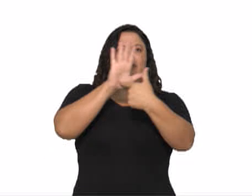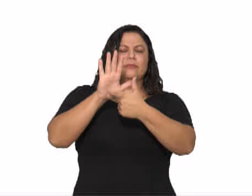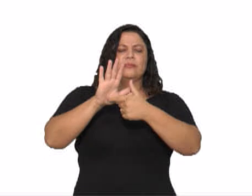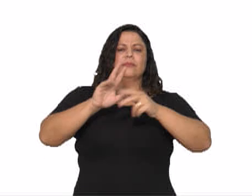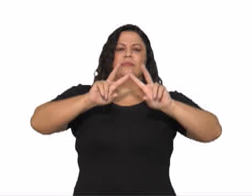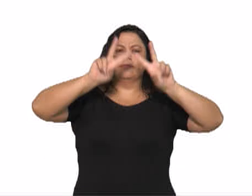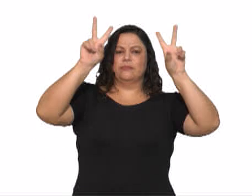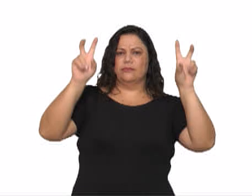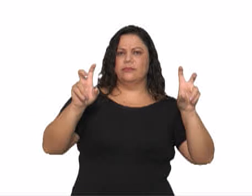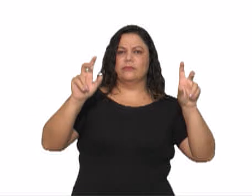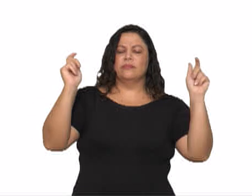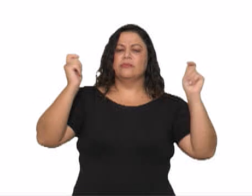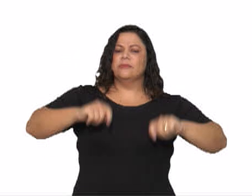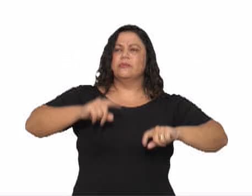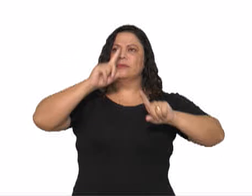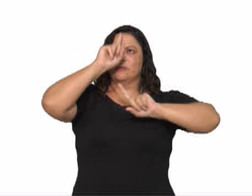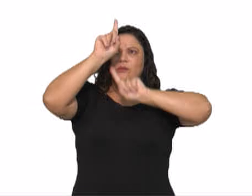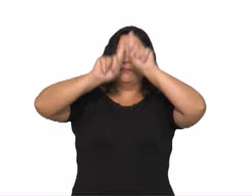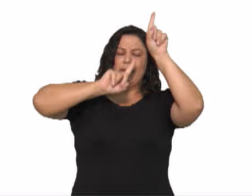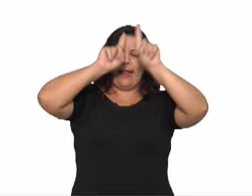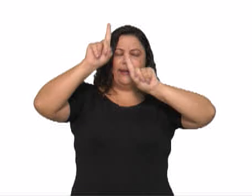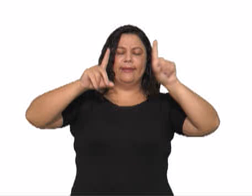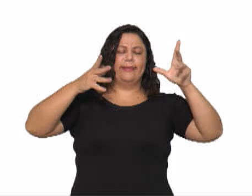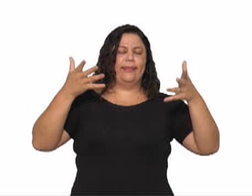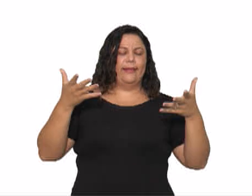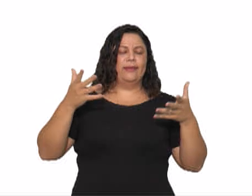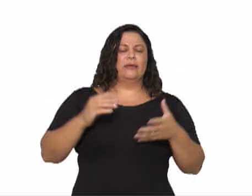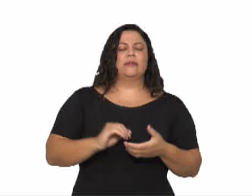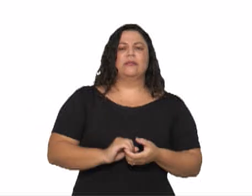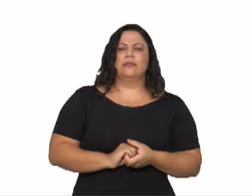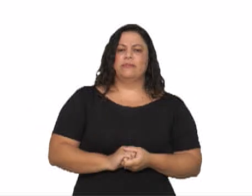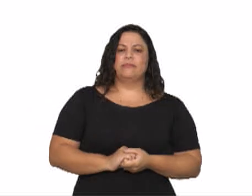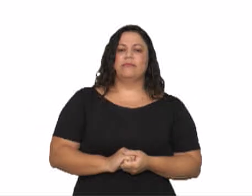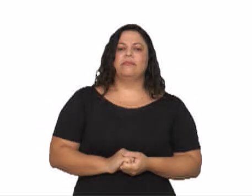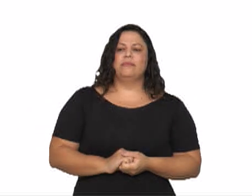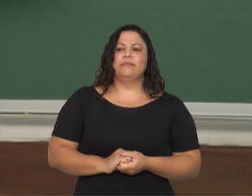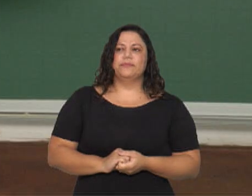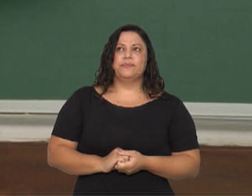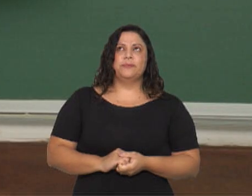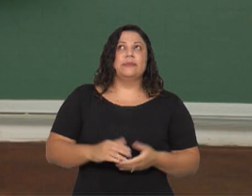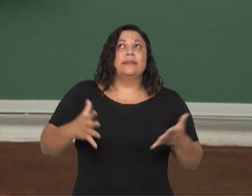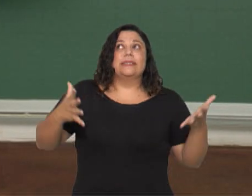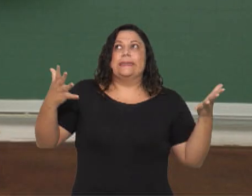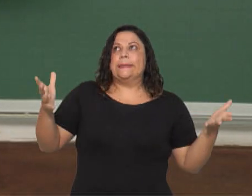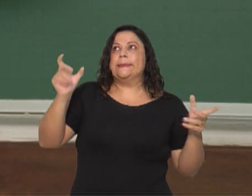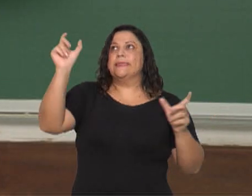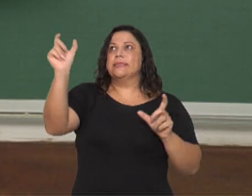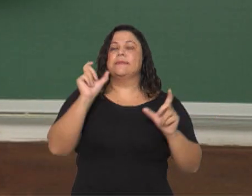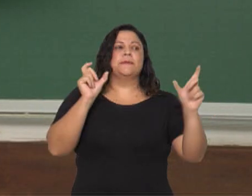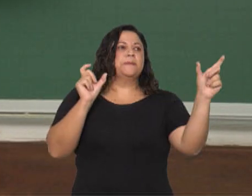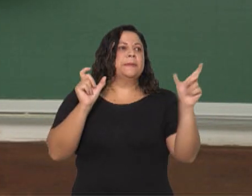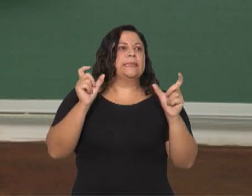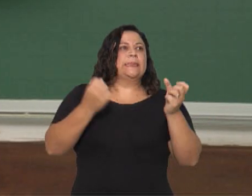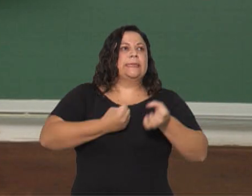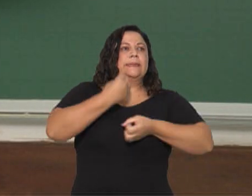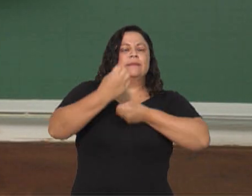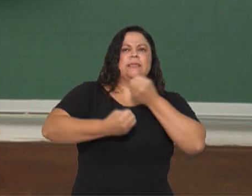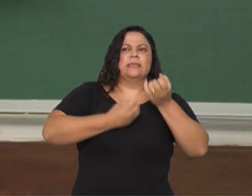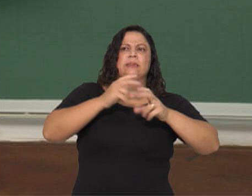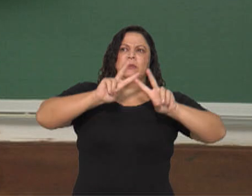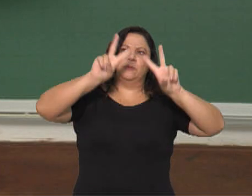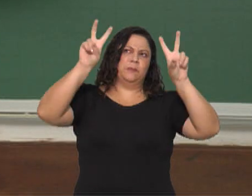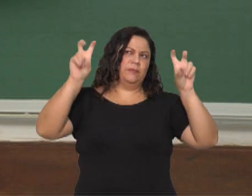podem sugerir alguma ideia que remite à la intertextualidade. Será que nós temos palavras, expressões,